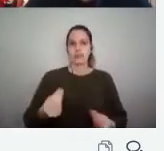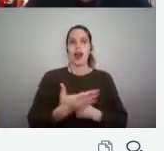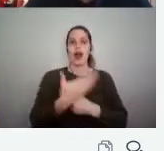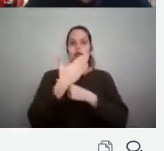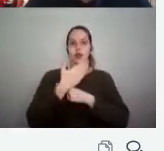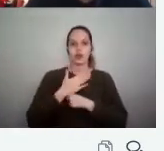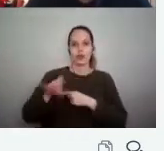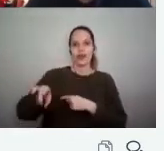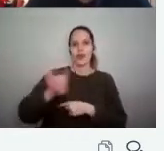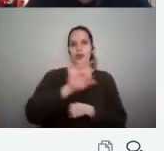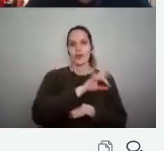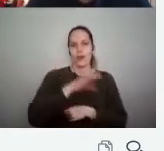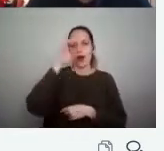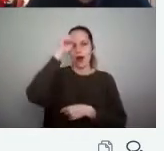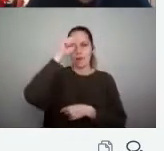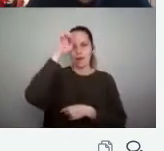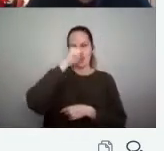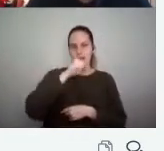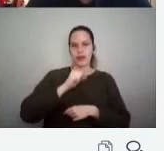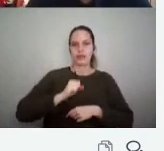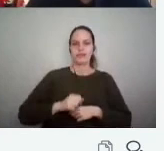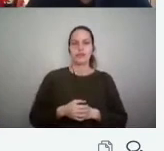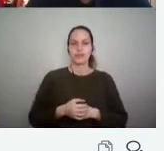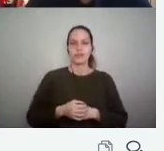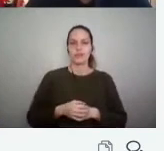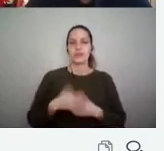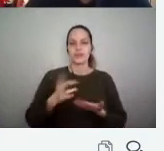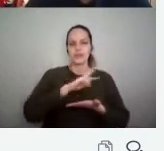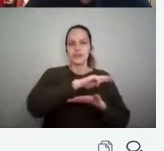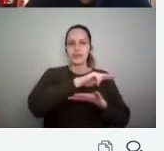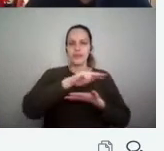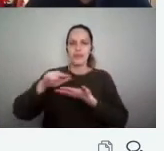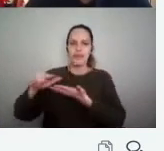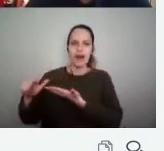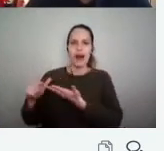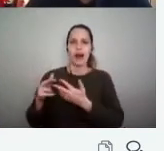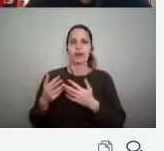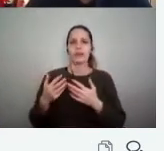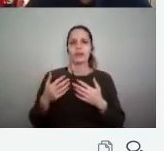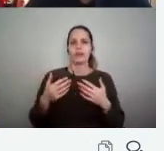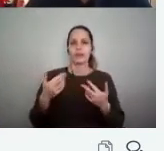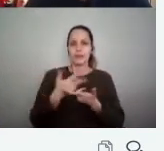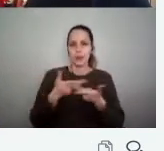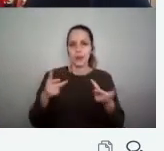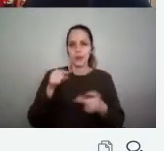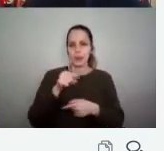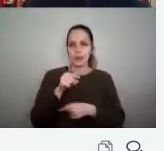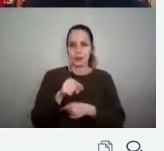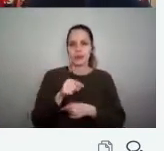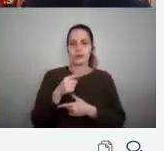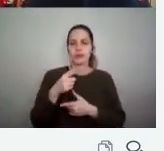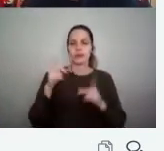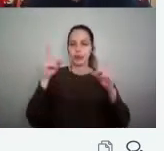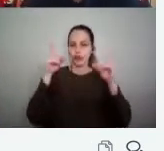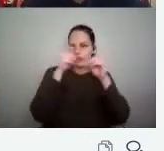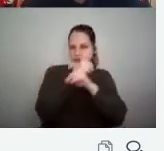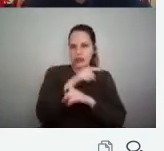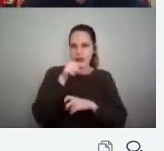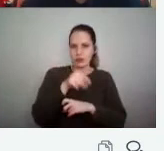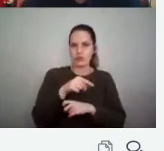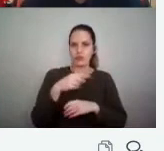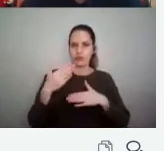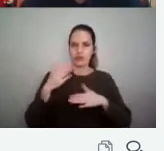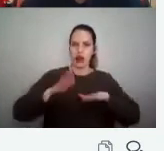são muitos, múltiplos tensionamentos que a docência enfrenta, exponenciais desafios que muitas vezes se sobrepõem e